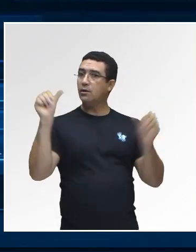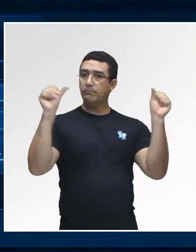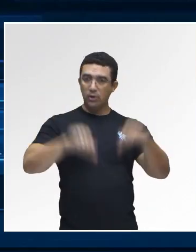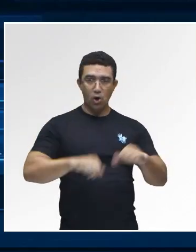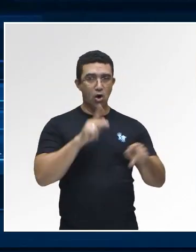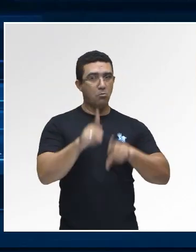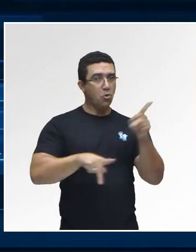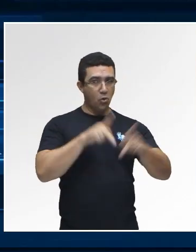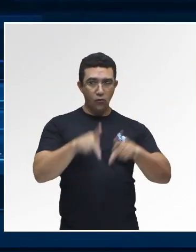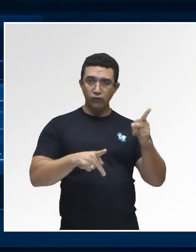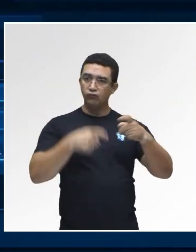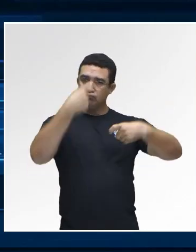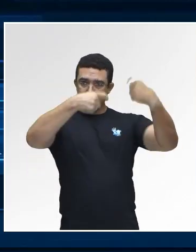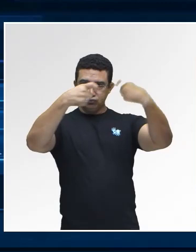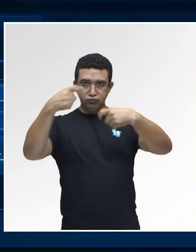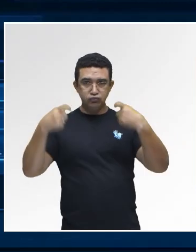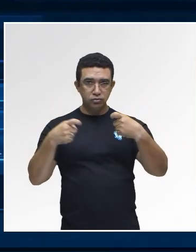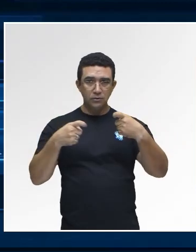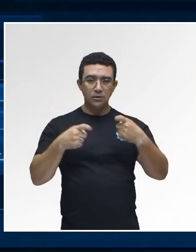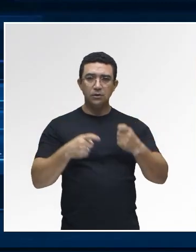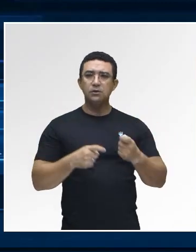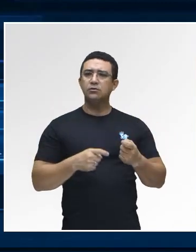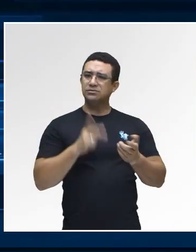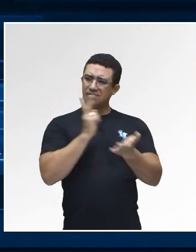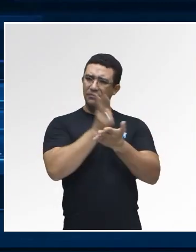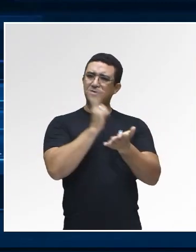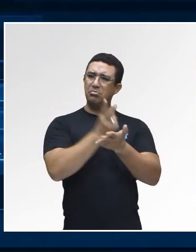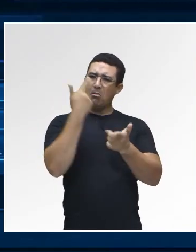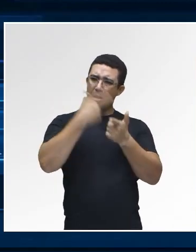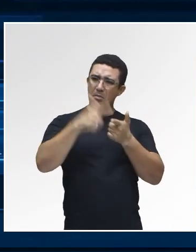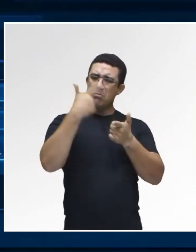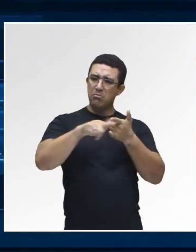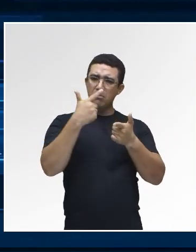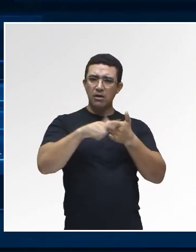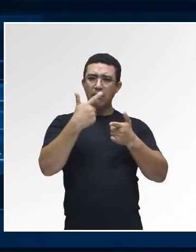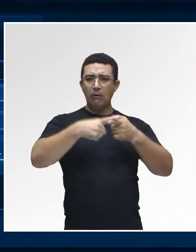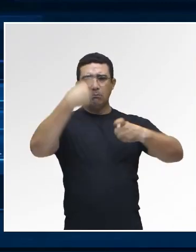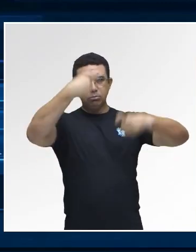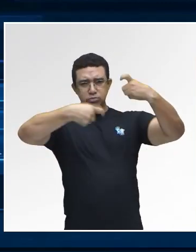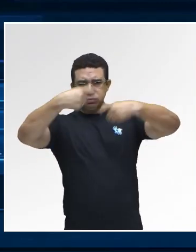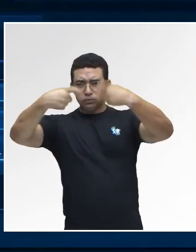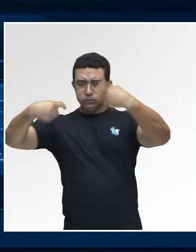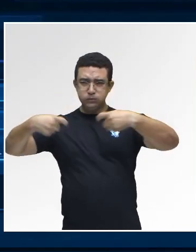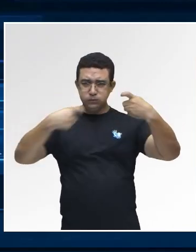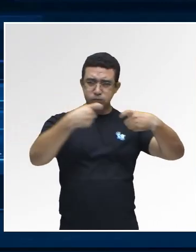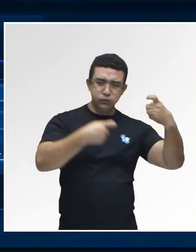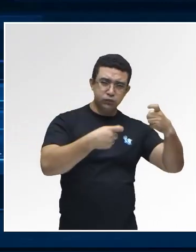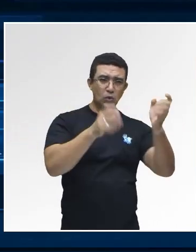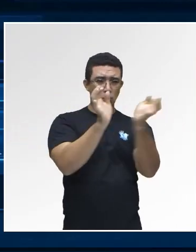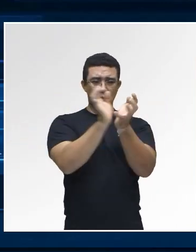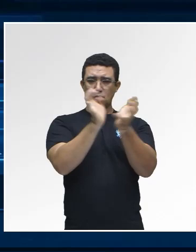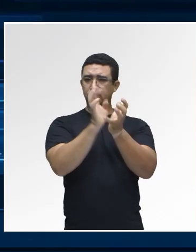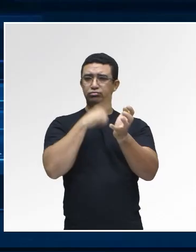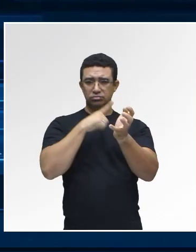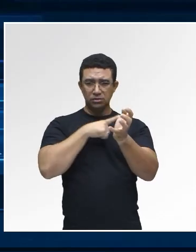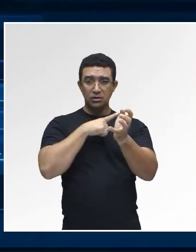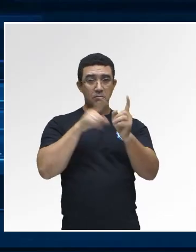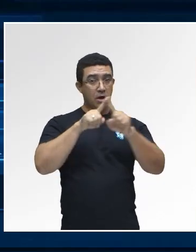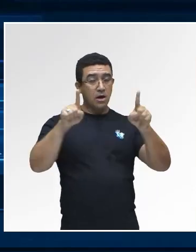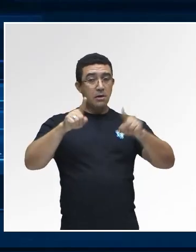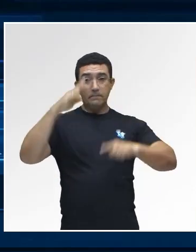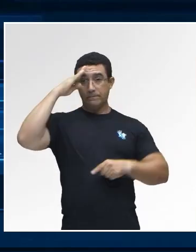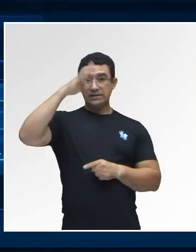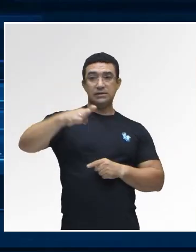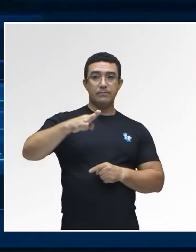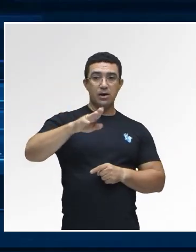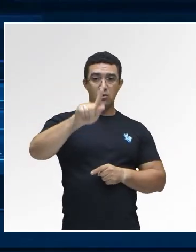povos deram trabalho para os romanos, em especial os povos germânicos. Eles eram completamente